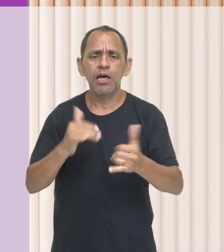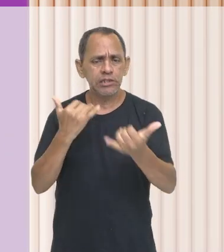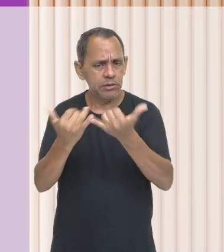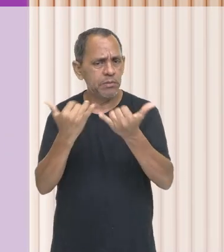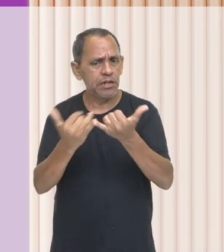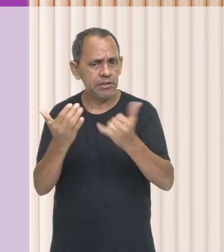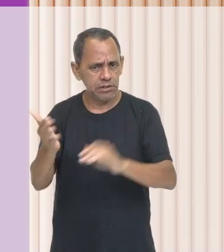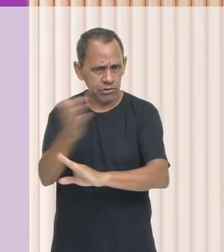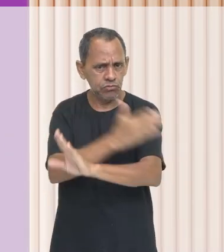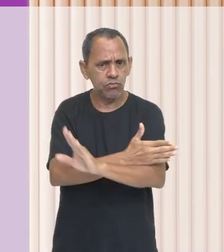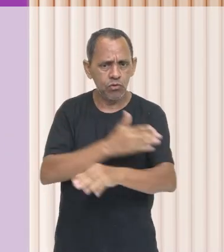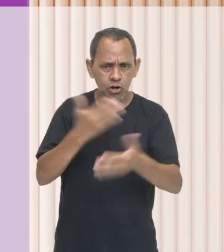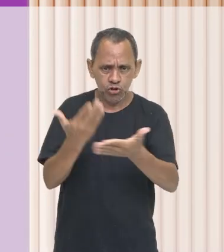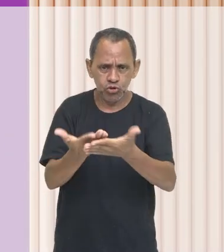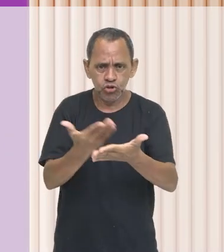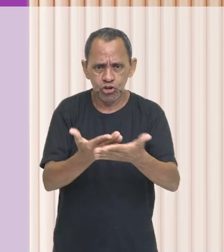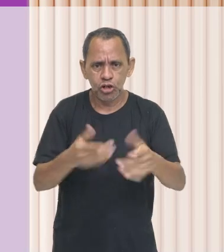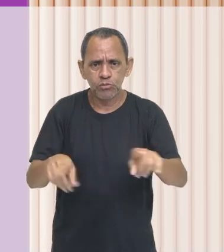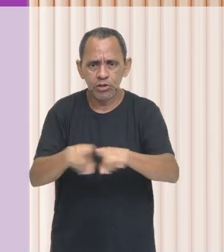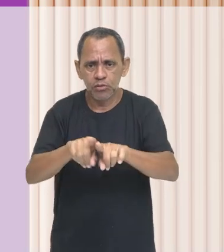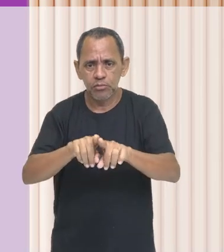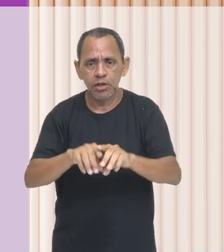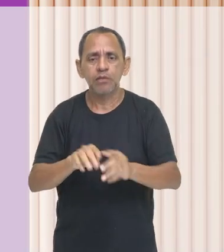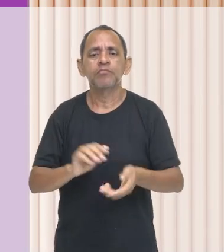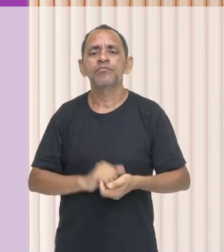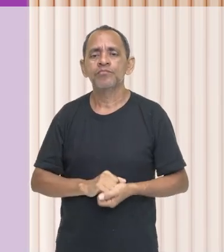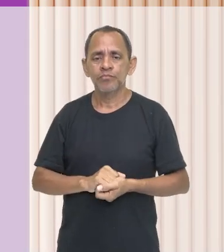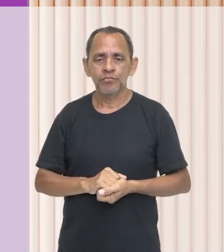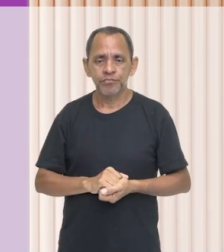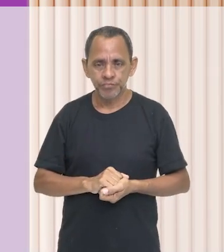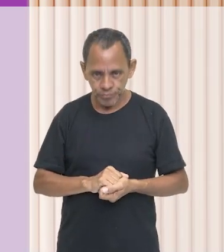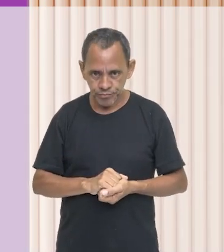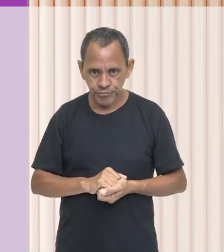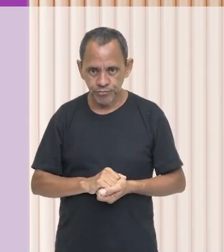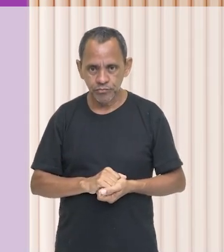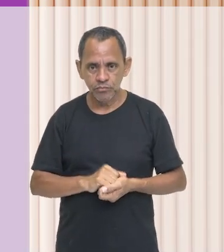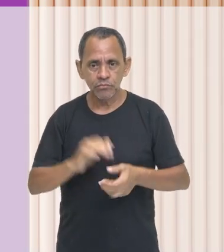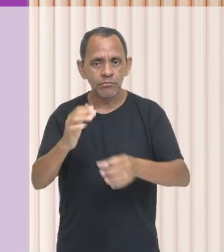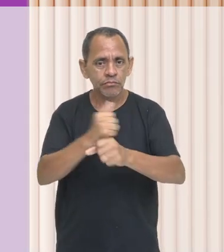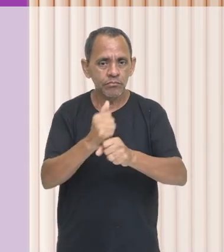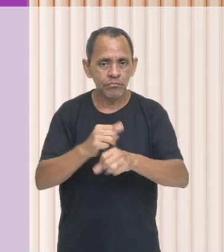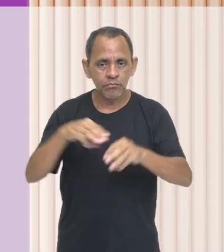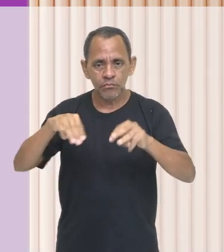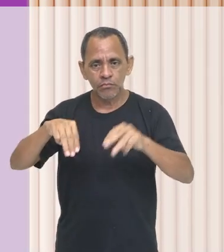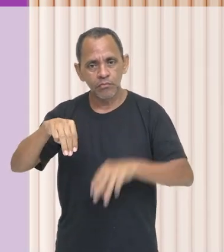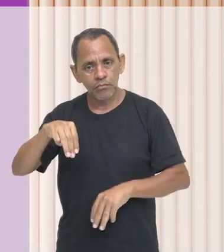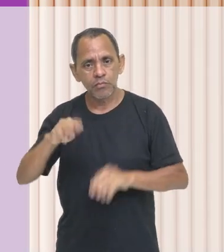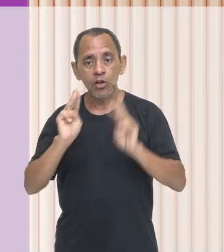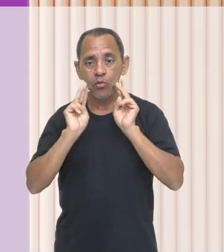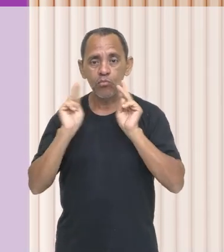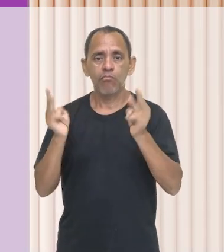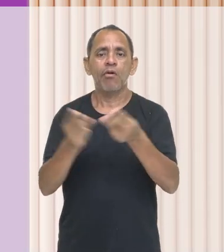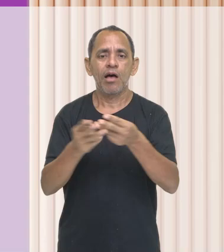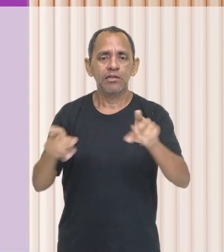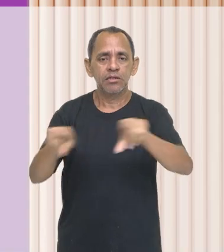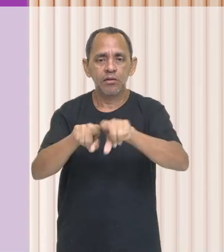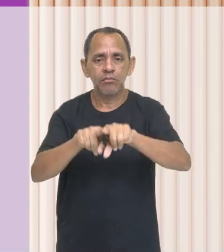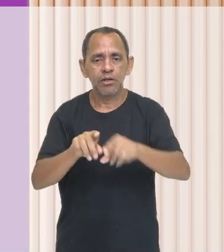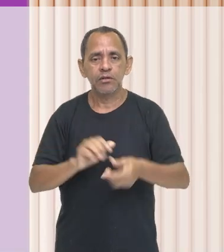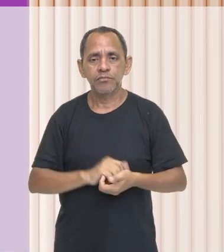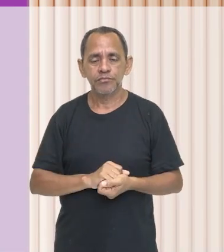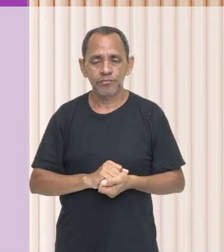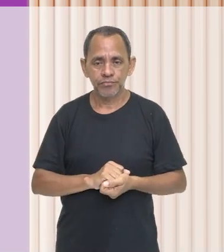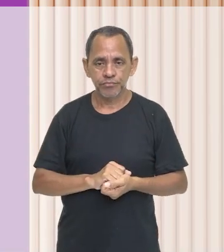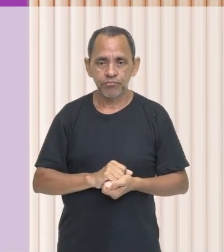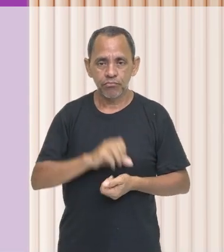aí quando você vai transformar a medida de massa, tá legal? A ideia é a mesma. Se eu ando para a direita, eu multiplico por 10, se eu ando para a esquerda,